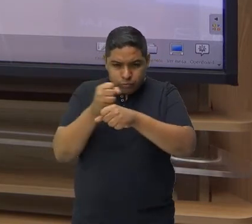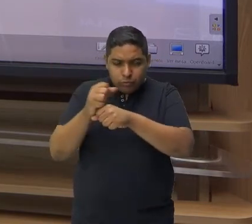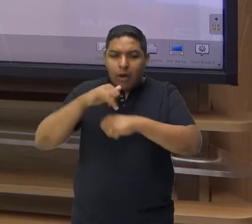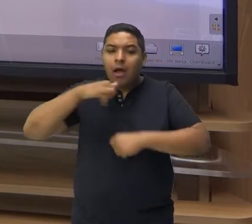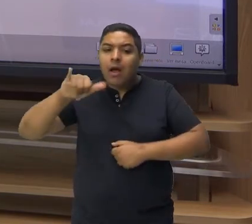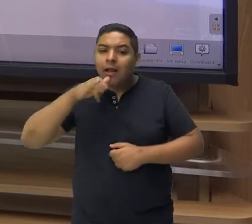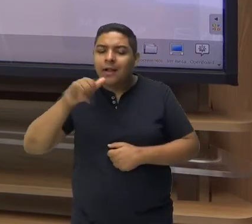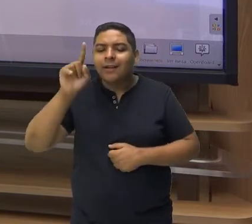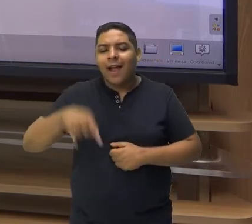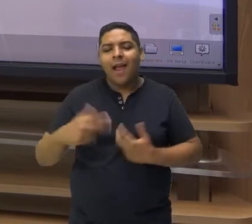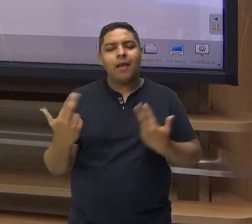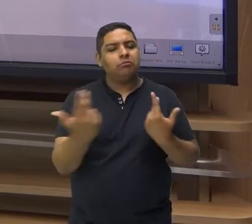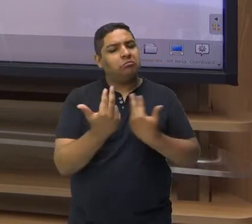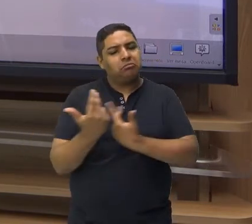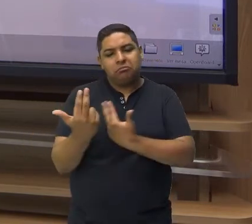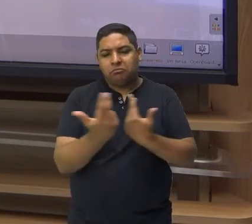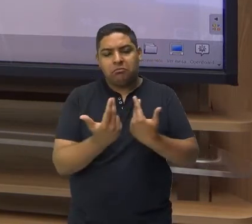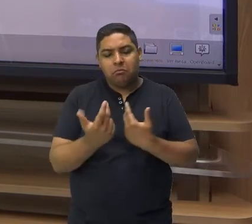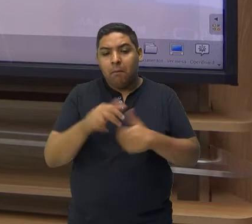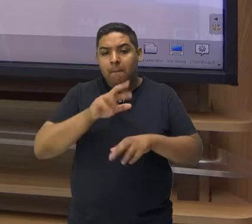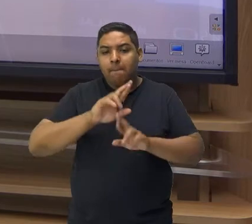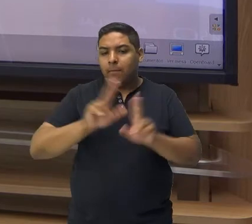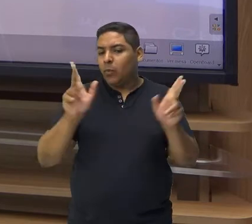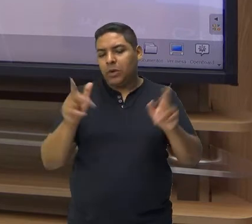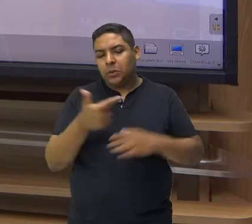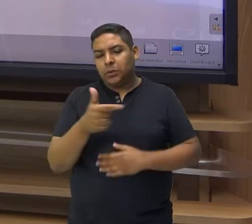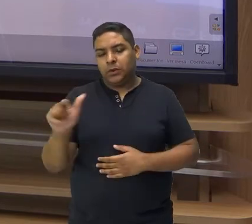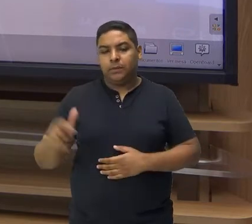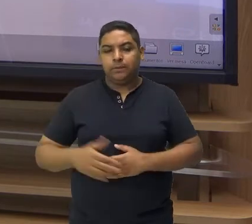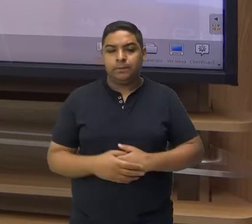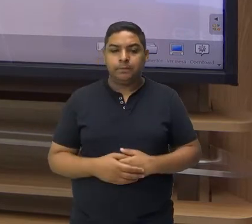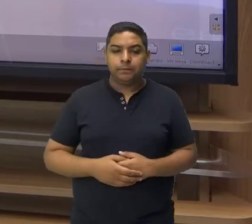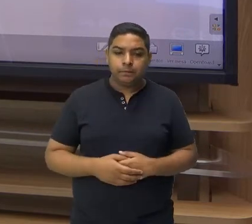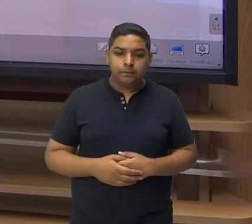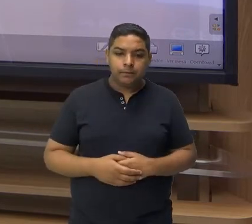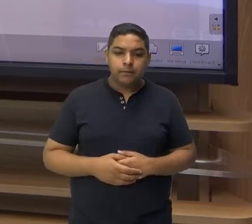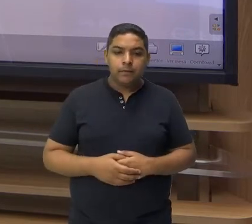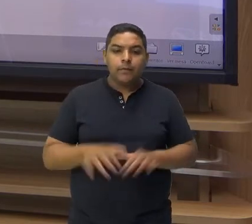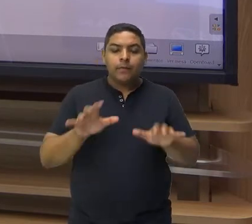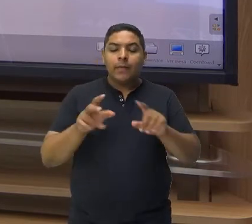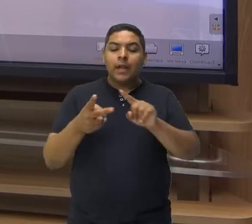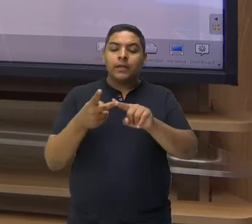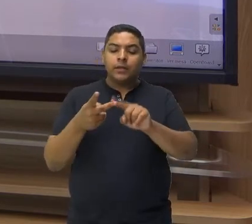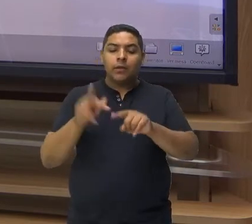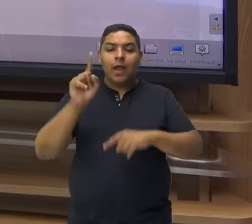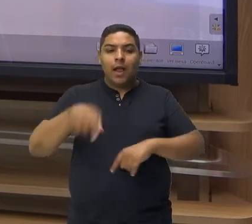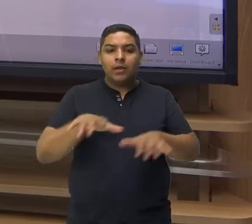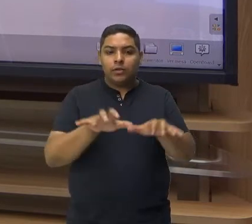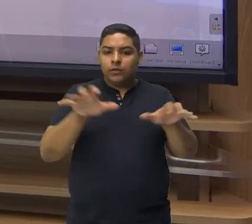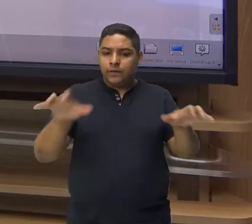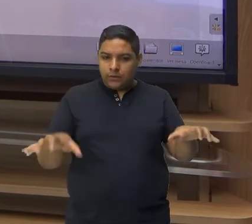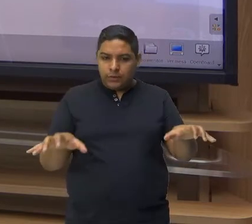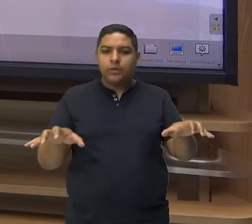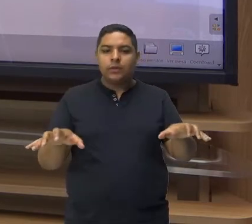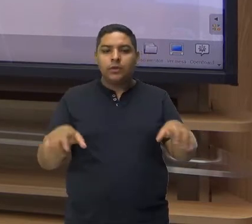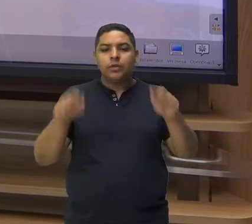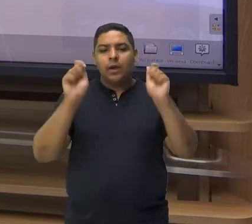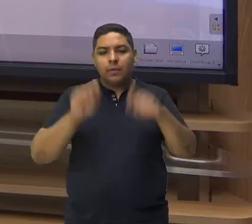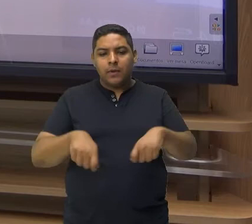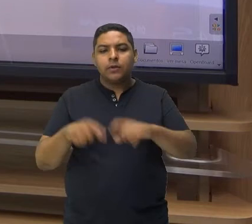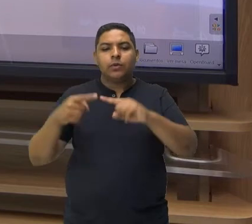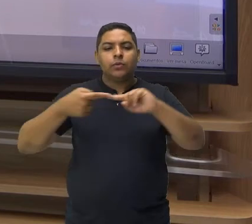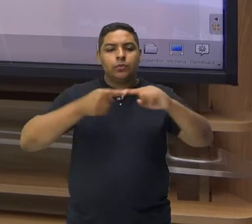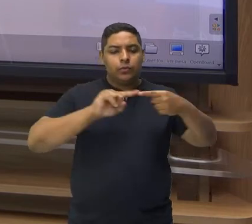beleza? Segunda característica, a diferença de potencial é dividida ali, olha, entre os capacitores numa